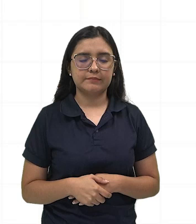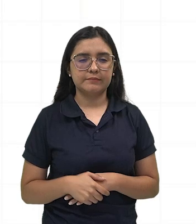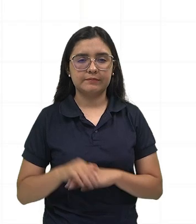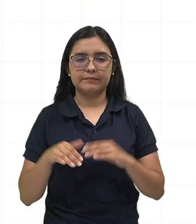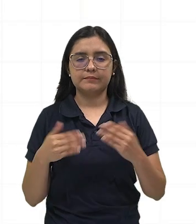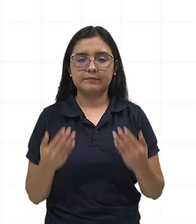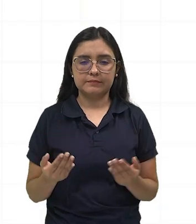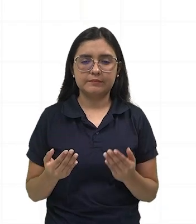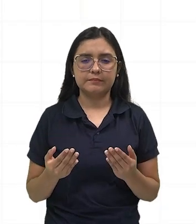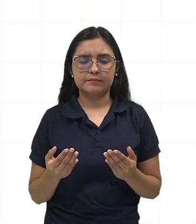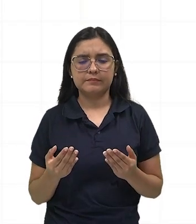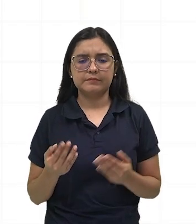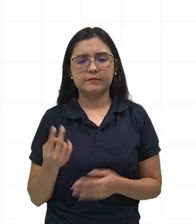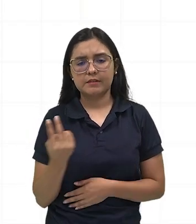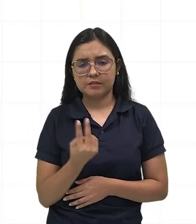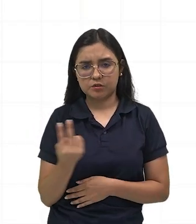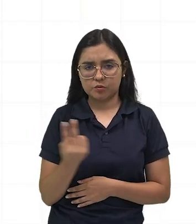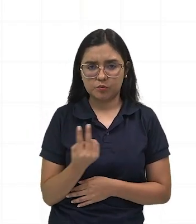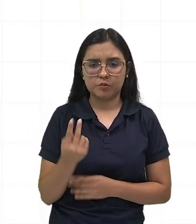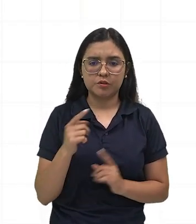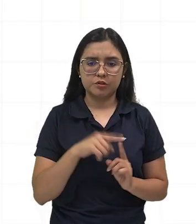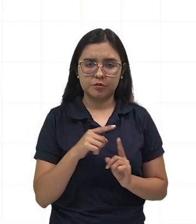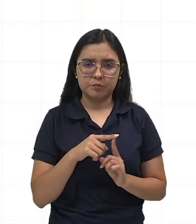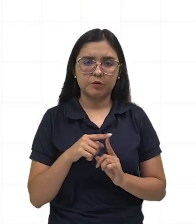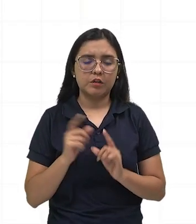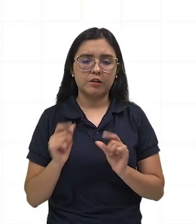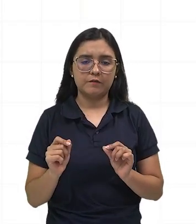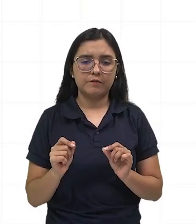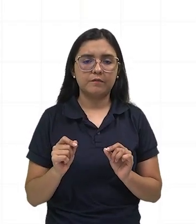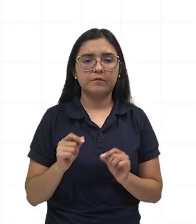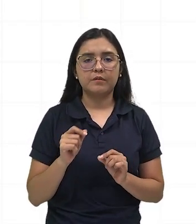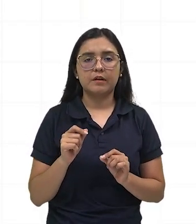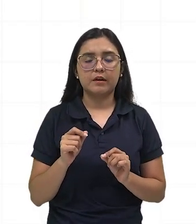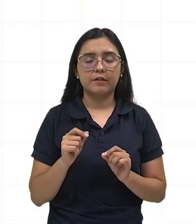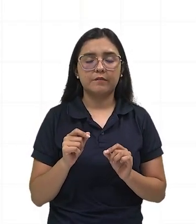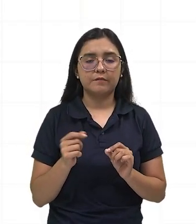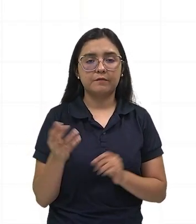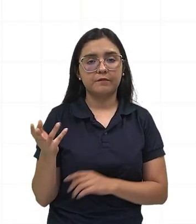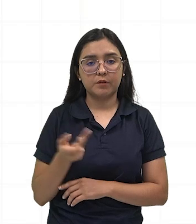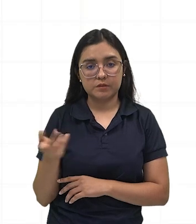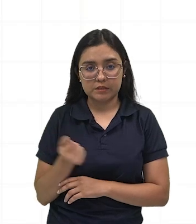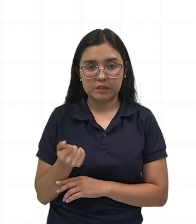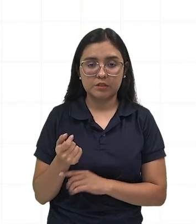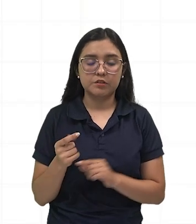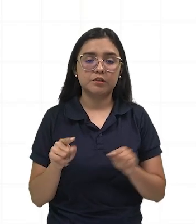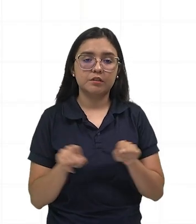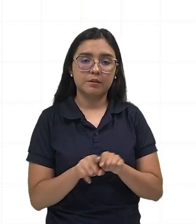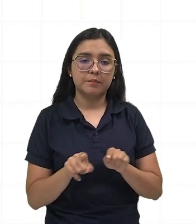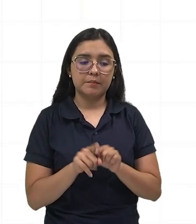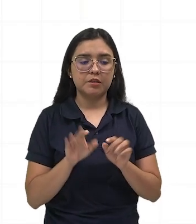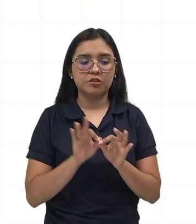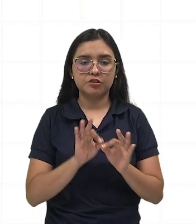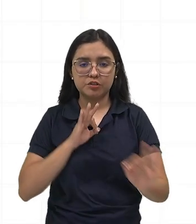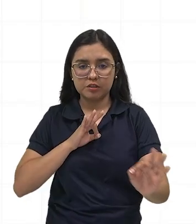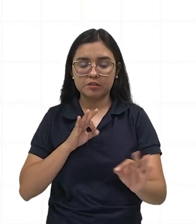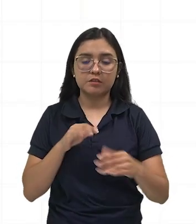Ora, essas duas grandezas, velocidade e distância, elas estão